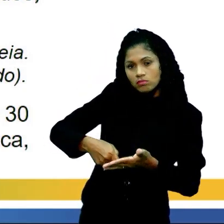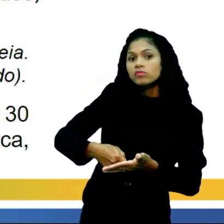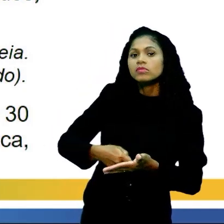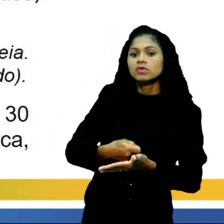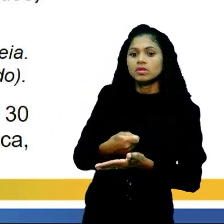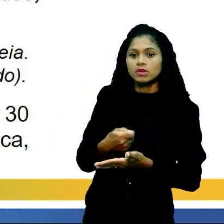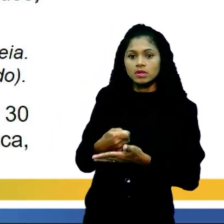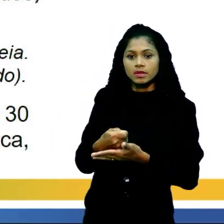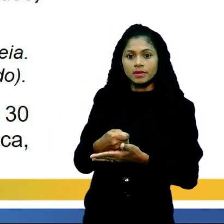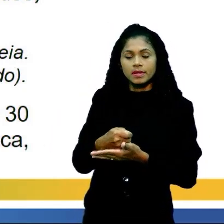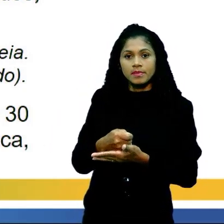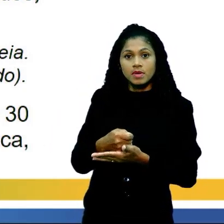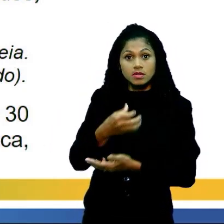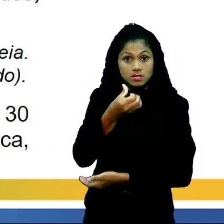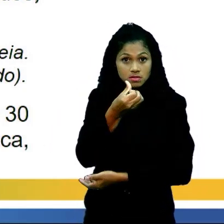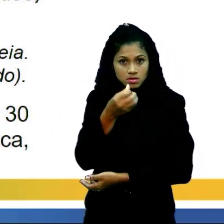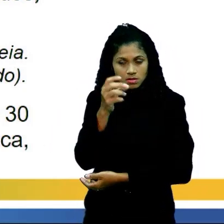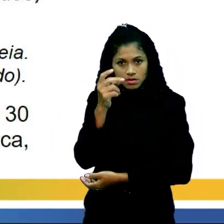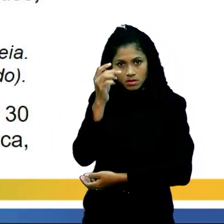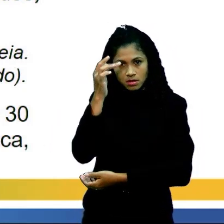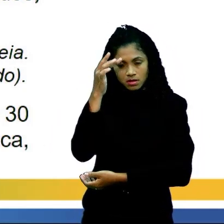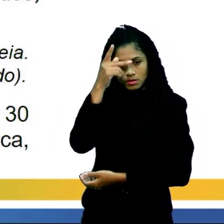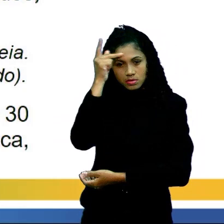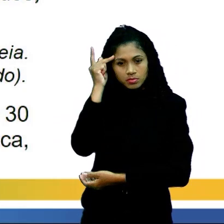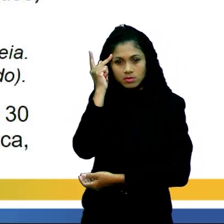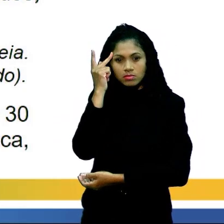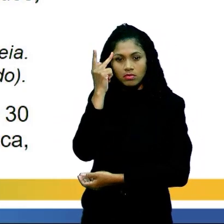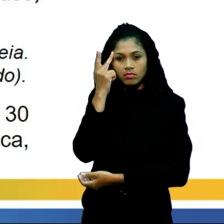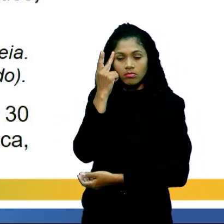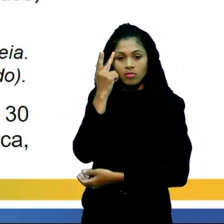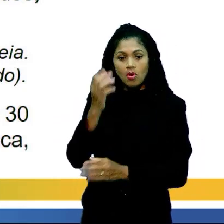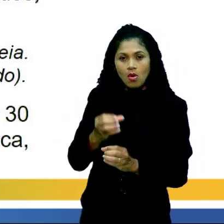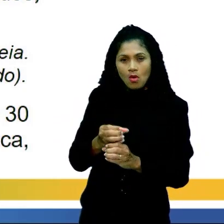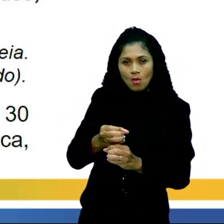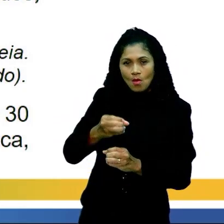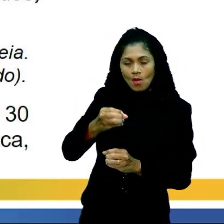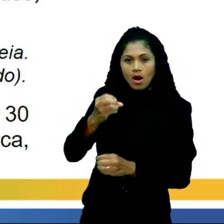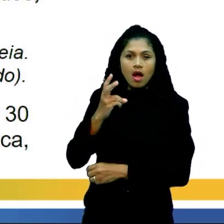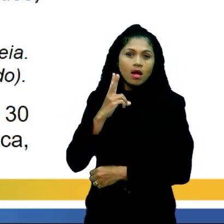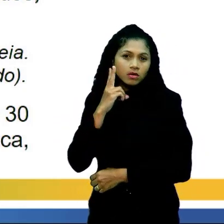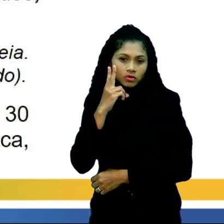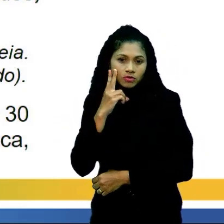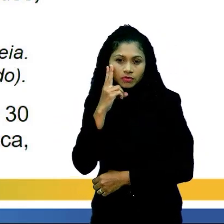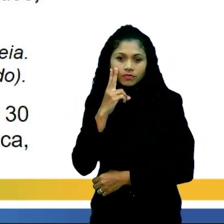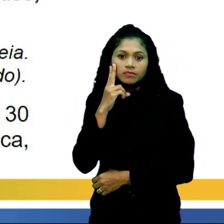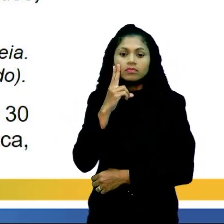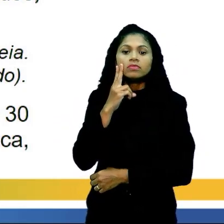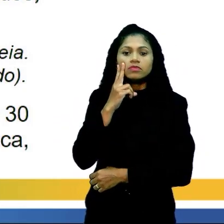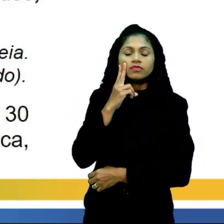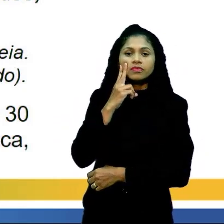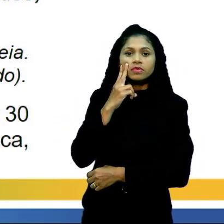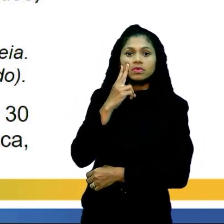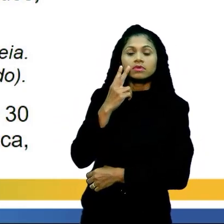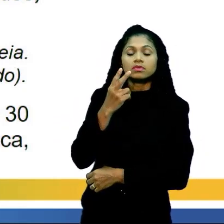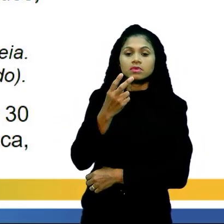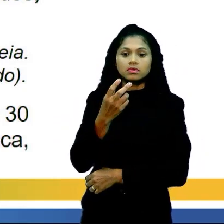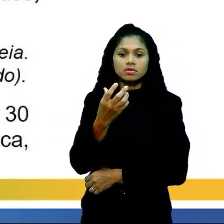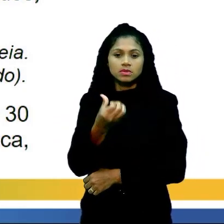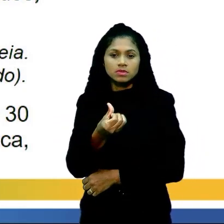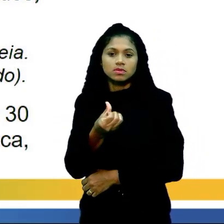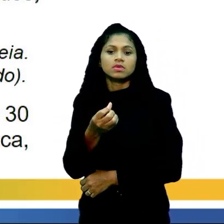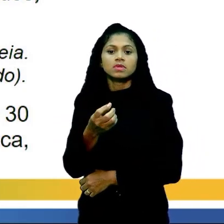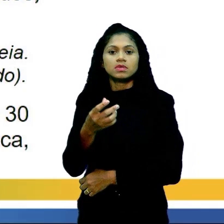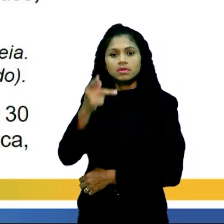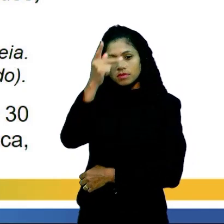Uma garrafa de vinho serve 6 pessoas. Uma garrafa de cerveja serve 2